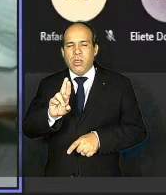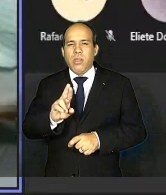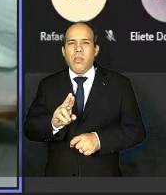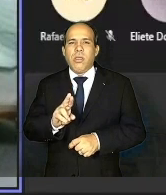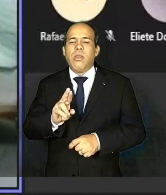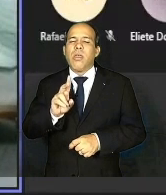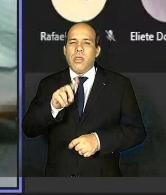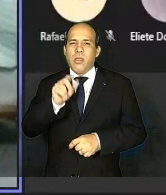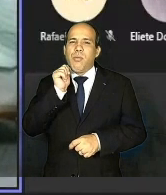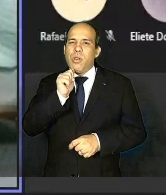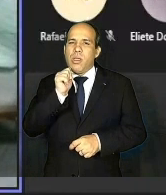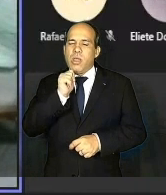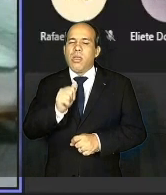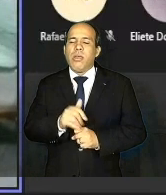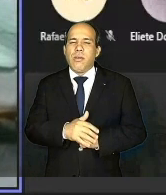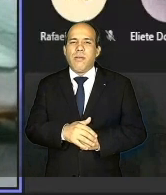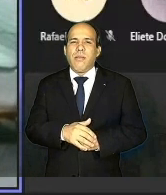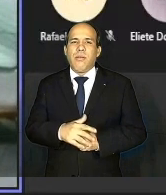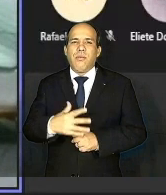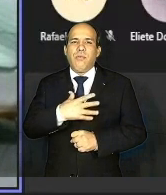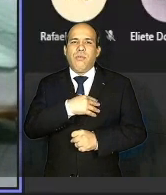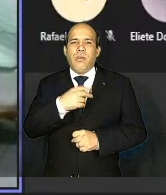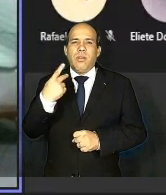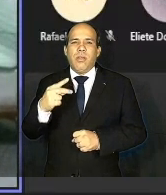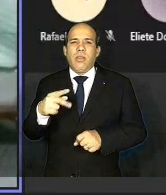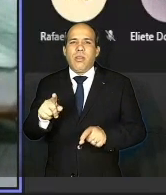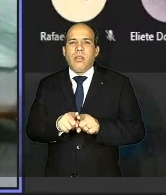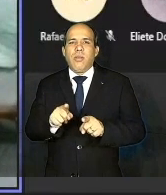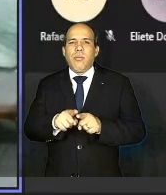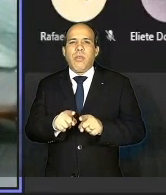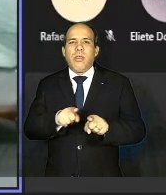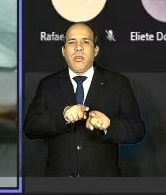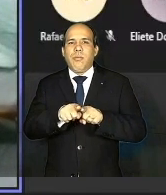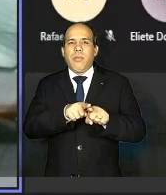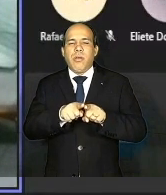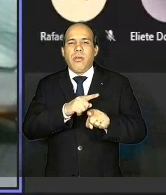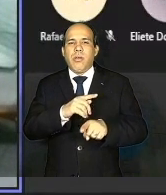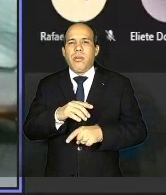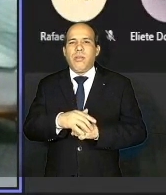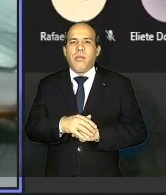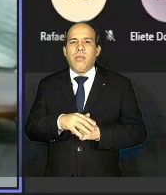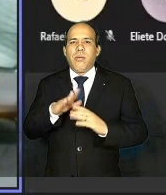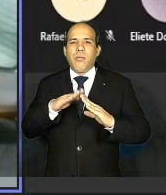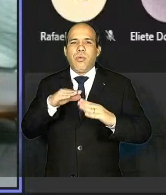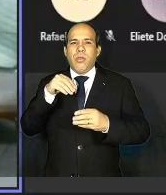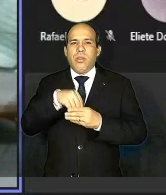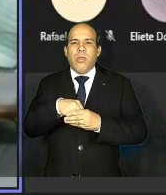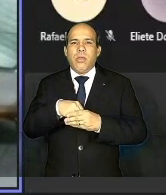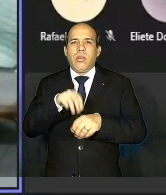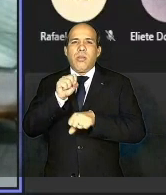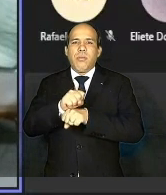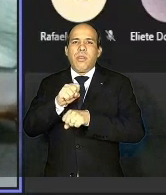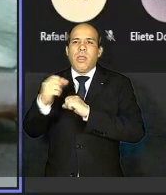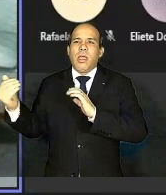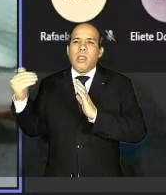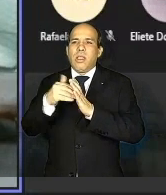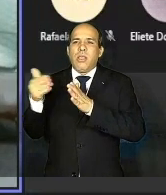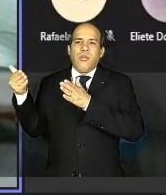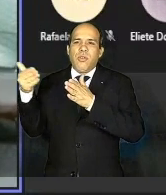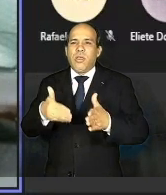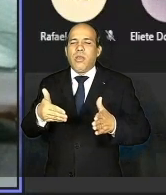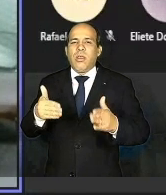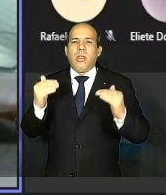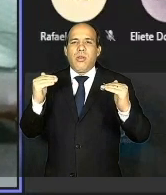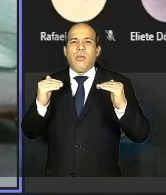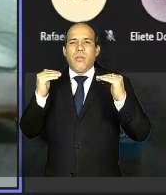é Valdeci. É mulher, senhora, está aqui, a senhora Valdeci. Filha da autora e irmã do falecido. Também residia no local